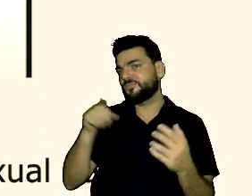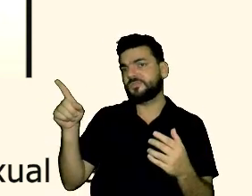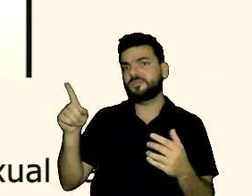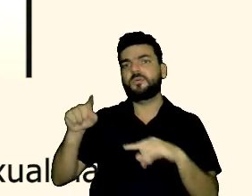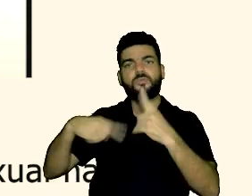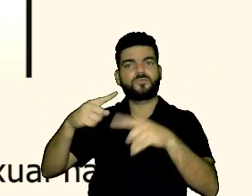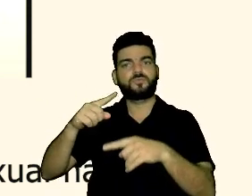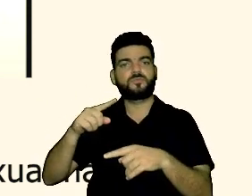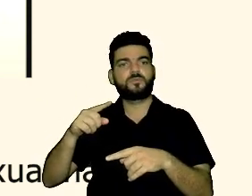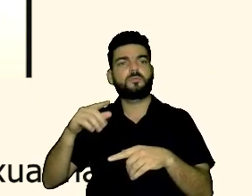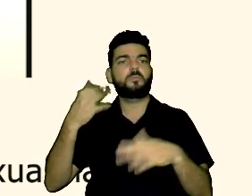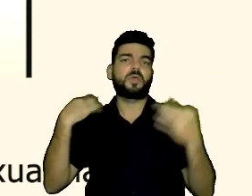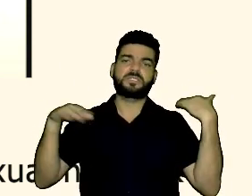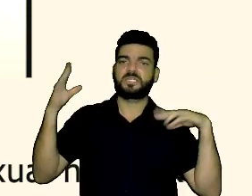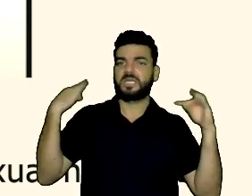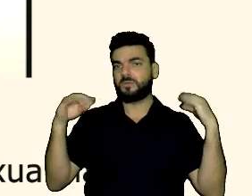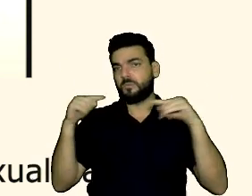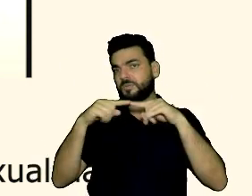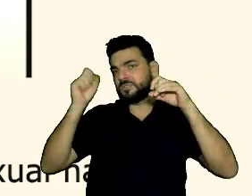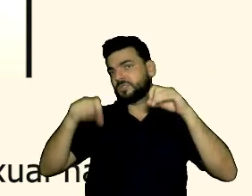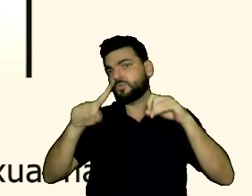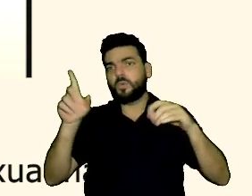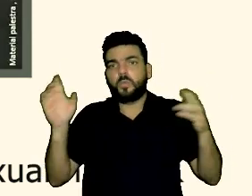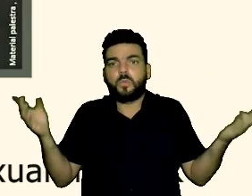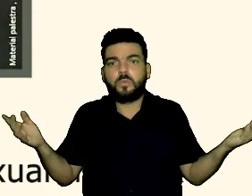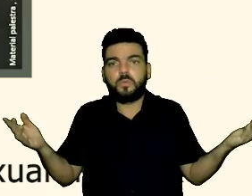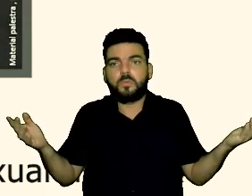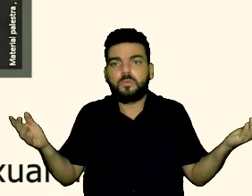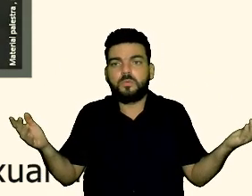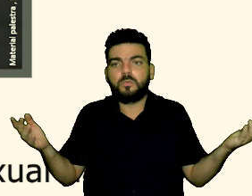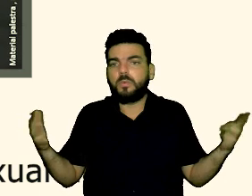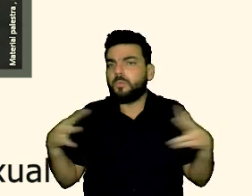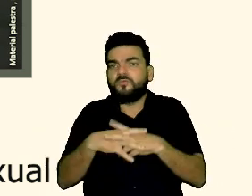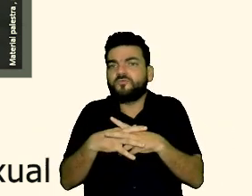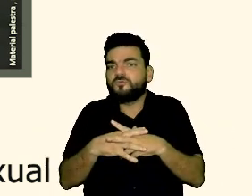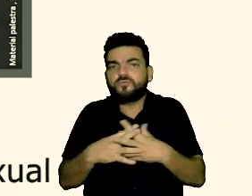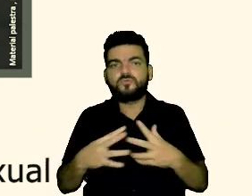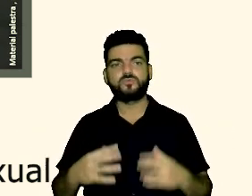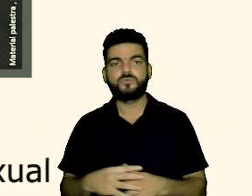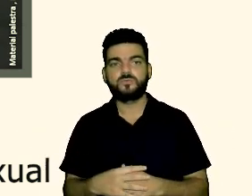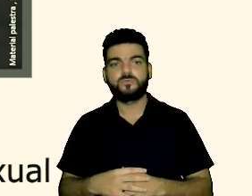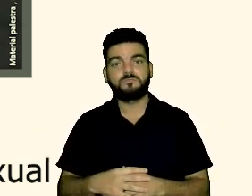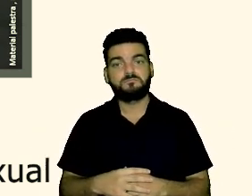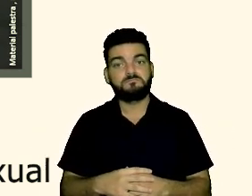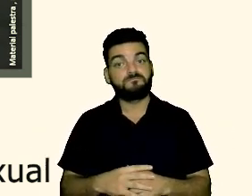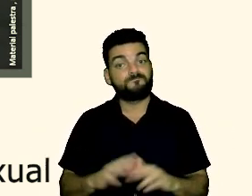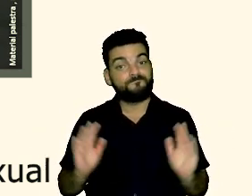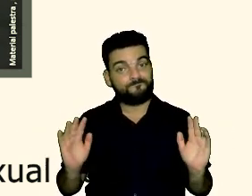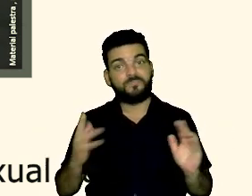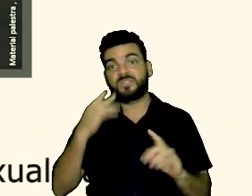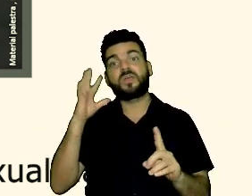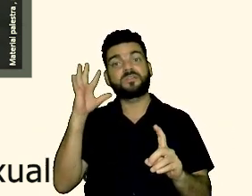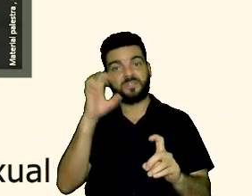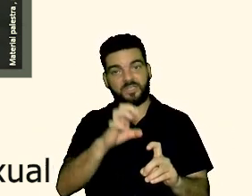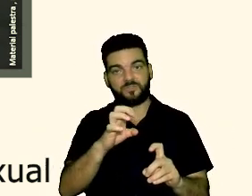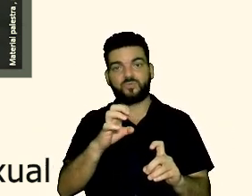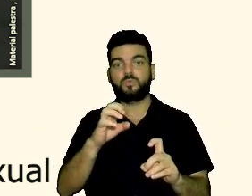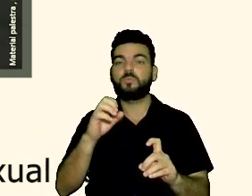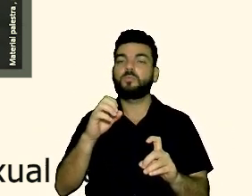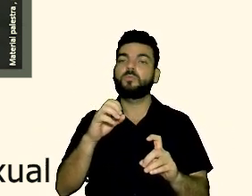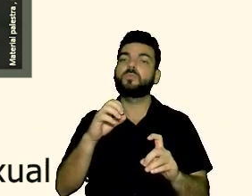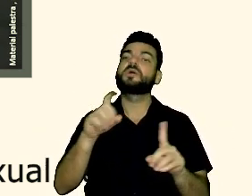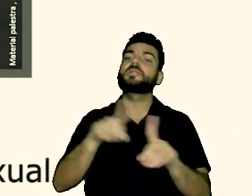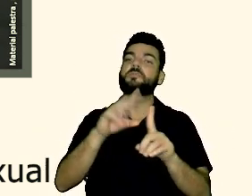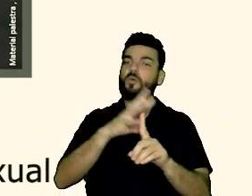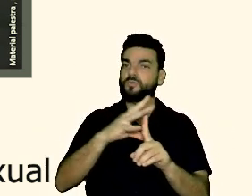nós temos realidades que nos mostram o assédio sexual também via comunicação. Senhores, eu agradeço muito e nessa